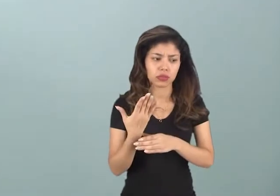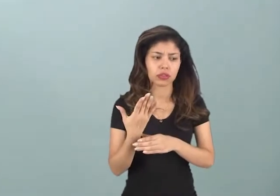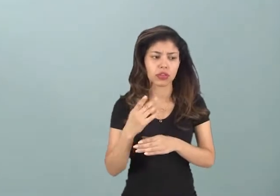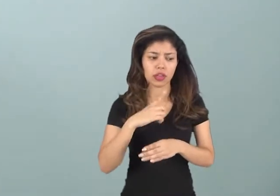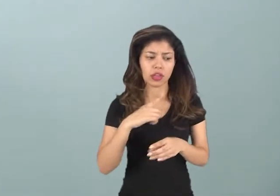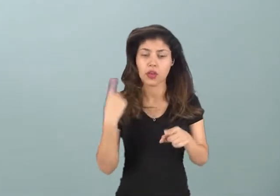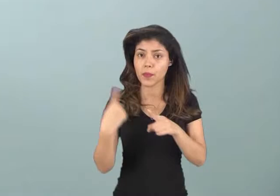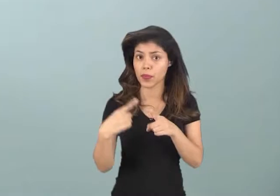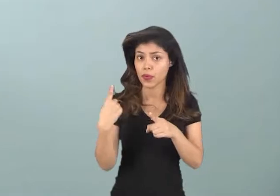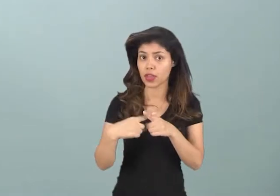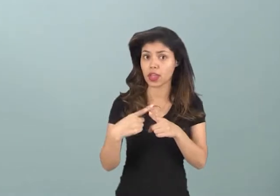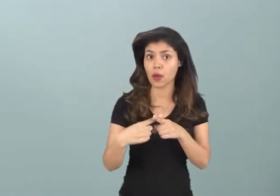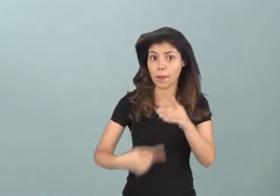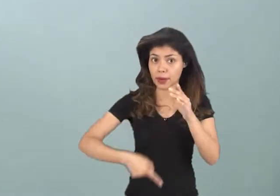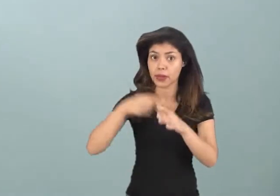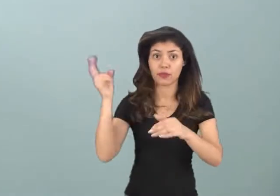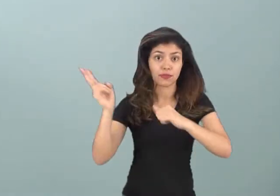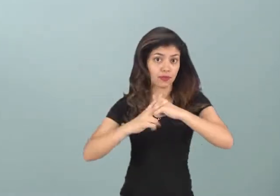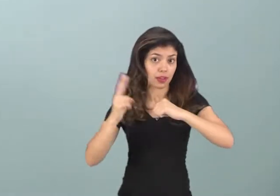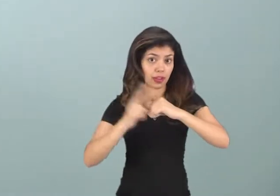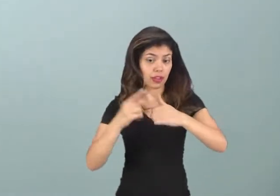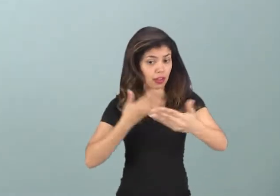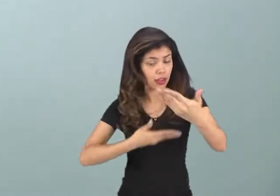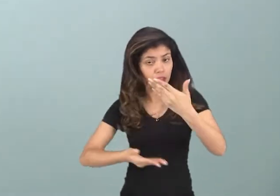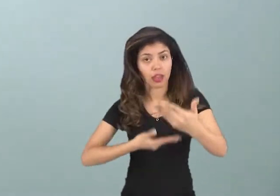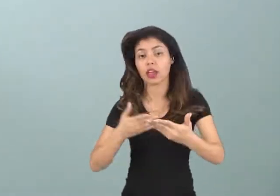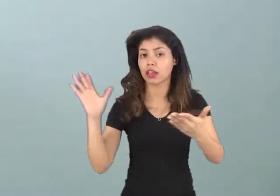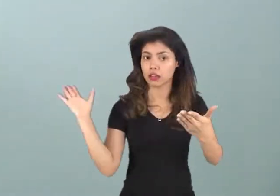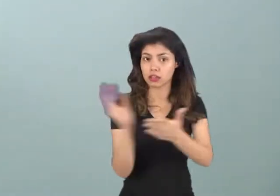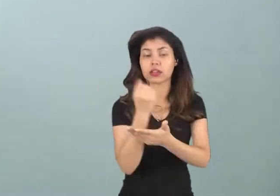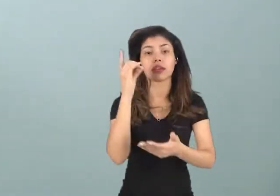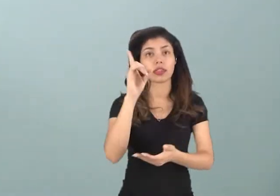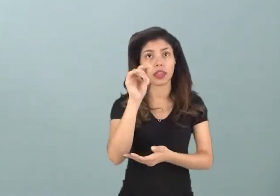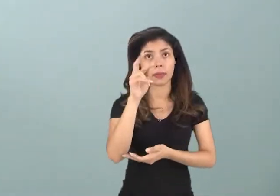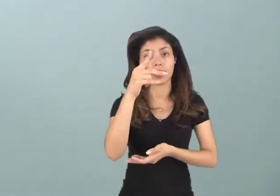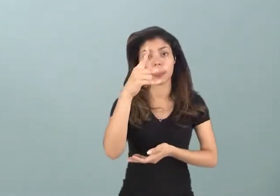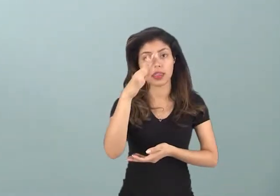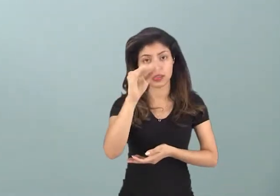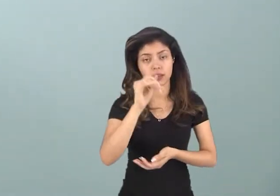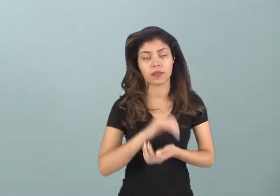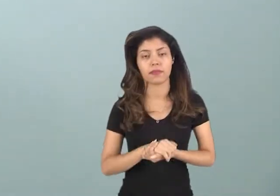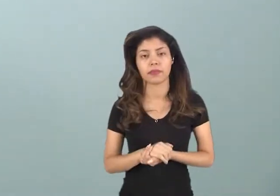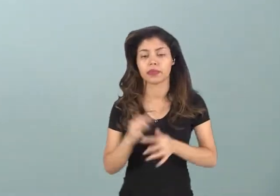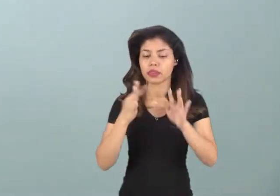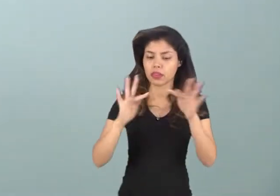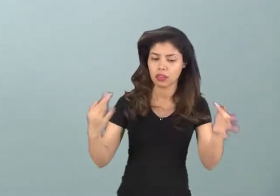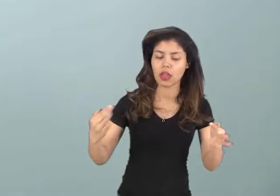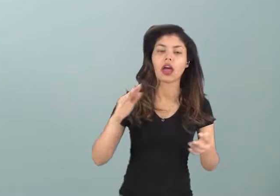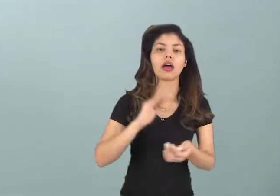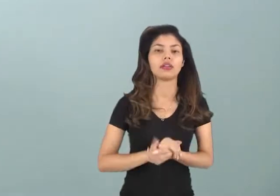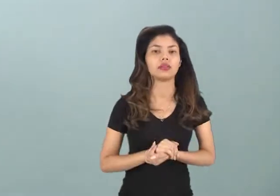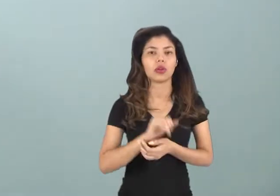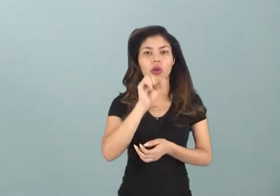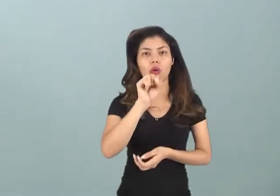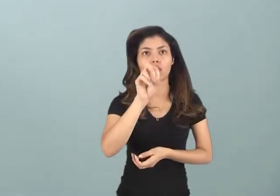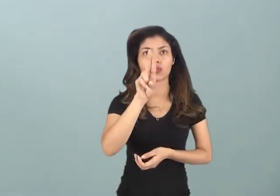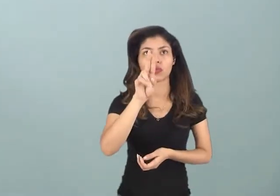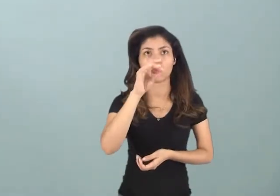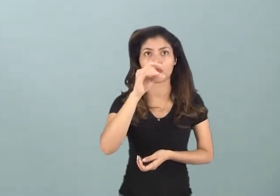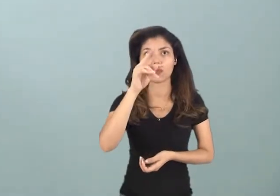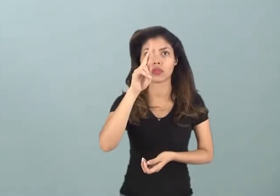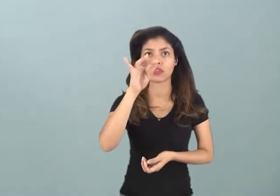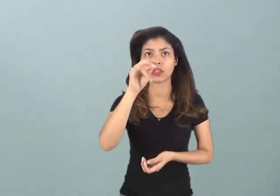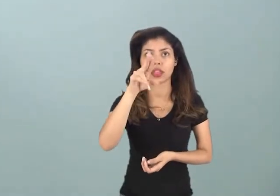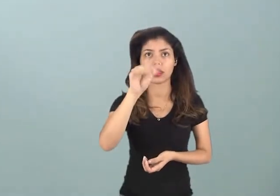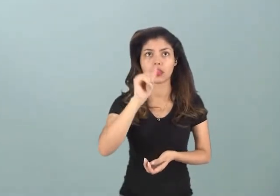precisou. Isso sim é uma relação de dependência e essa sim é uma oração subordinada.